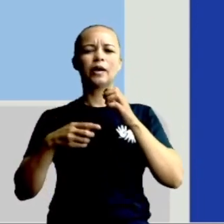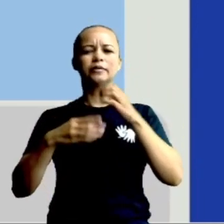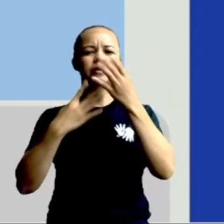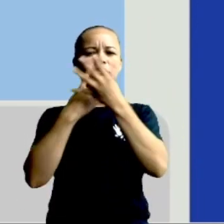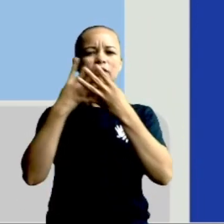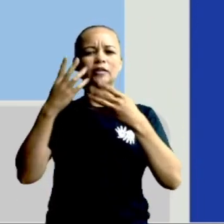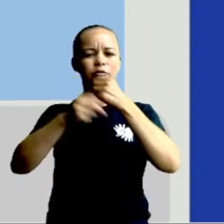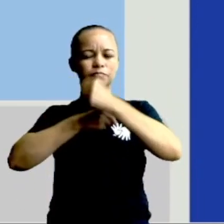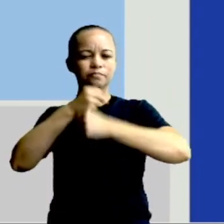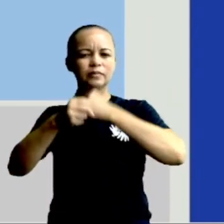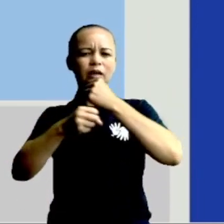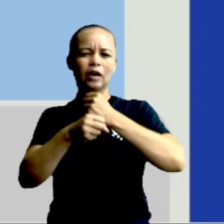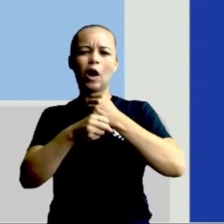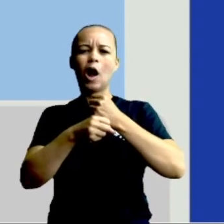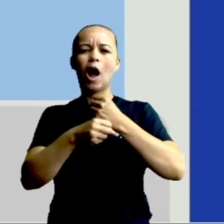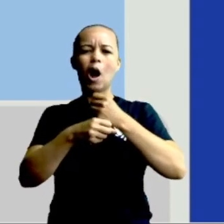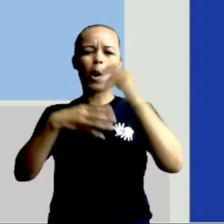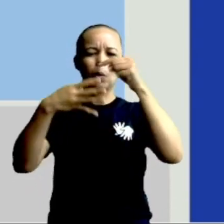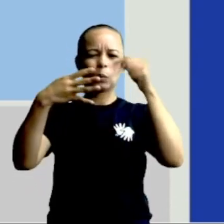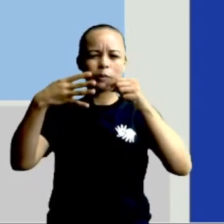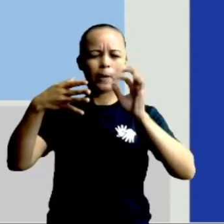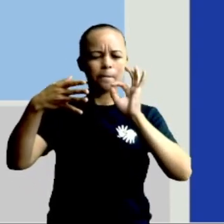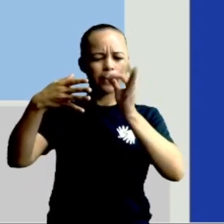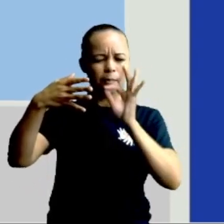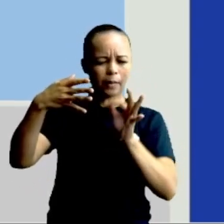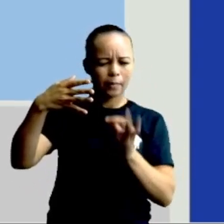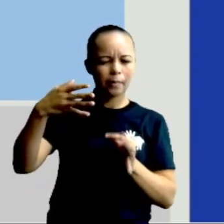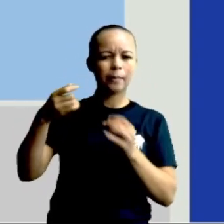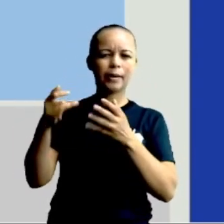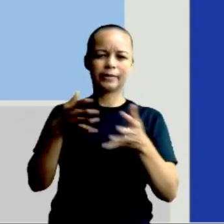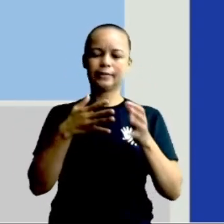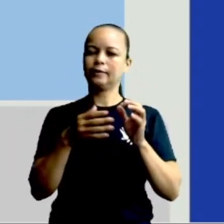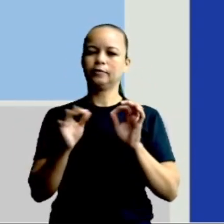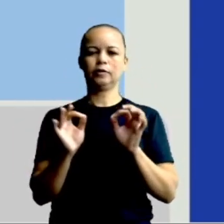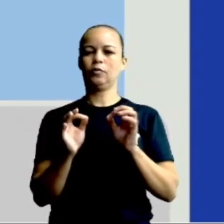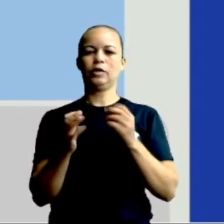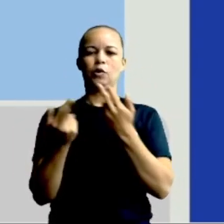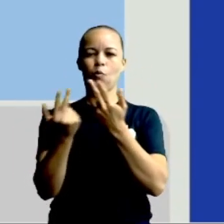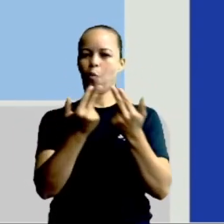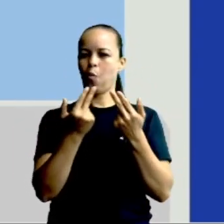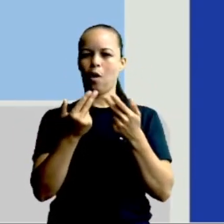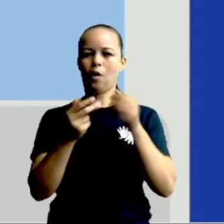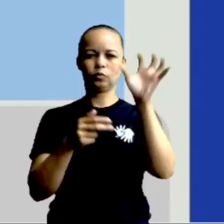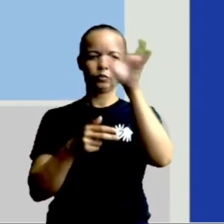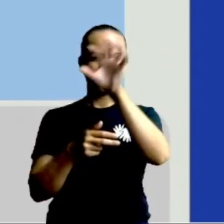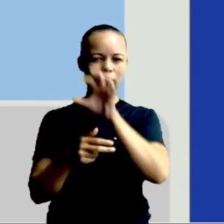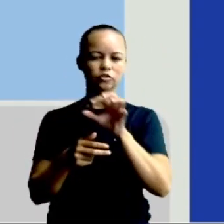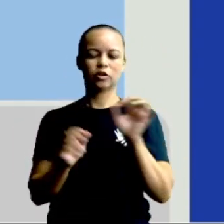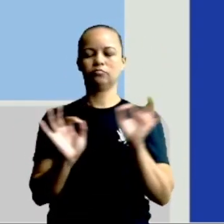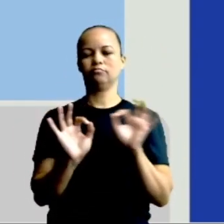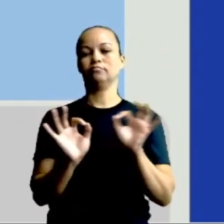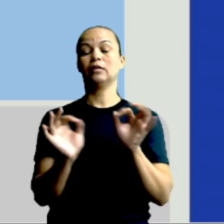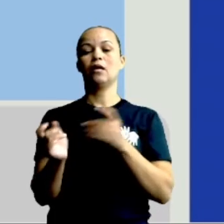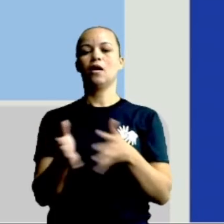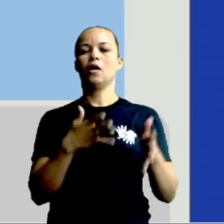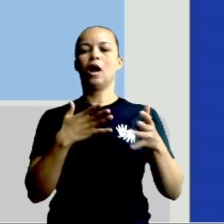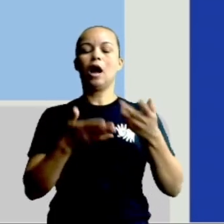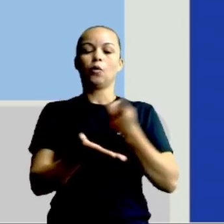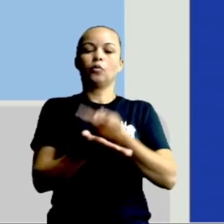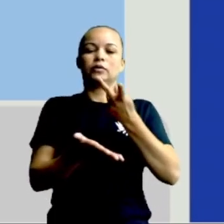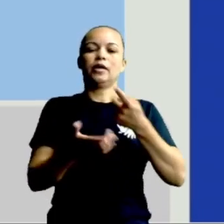acontecem de formas definidas, ou seja, de formas iguais em todas as regiões. Isso acontece por causa de